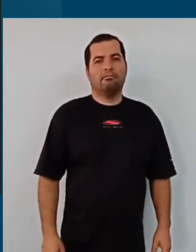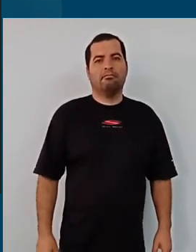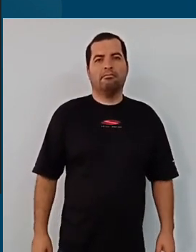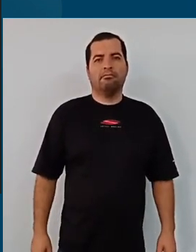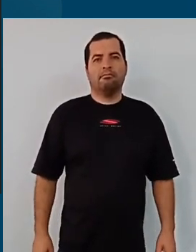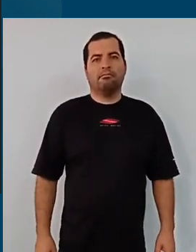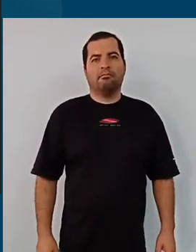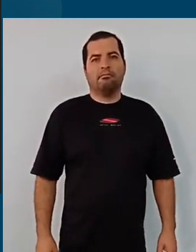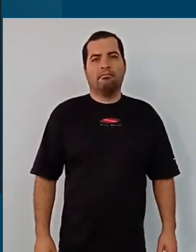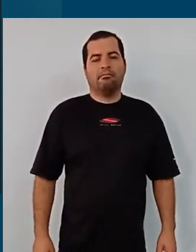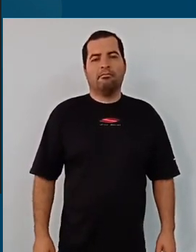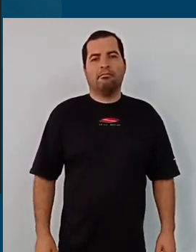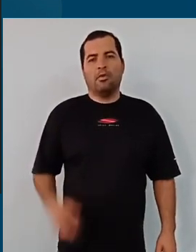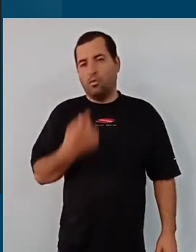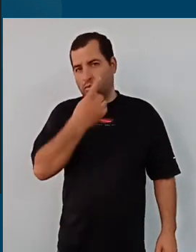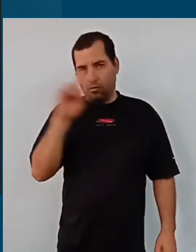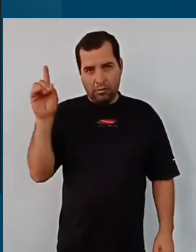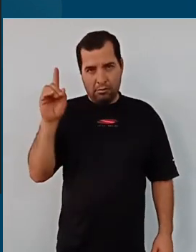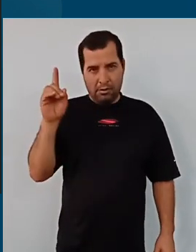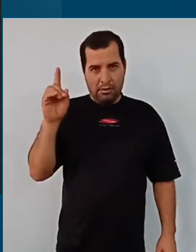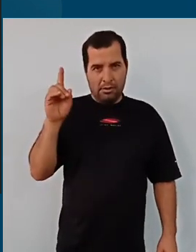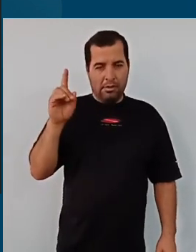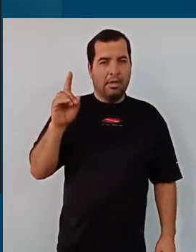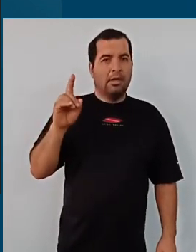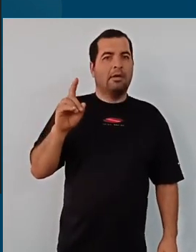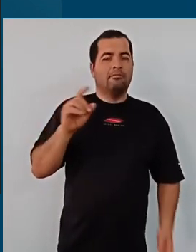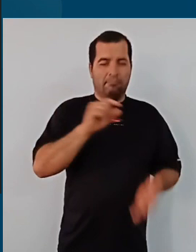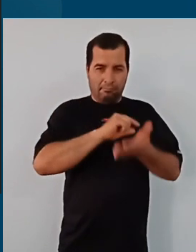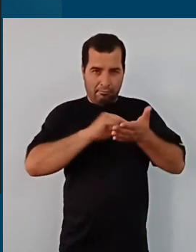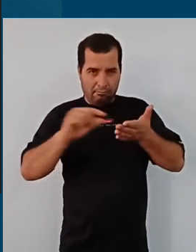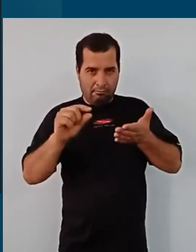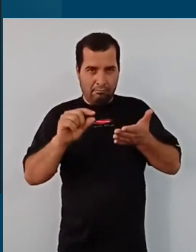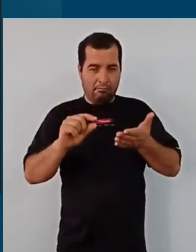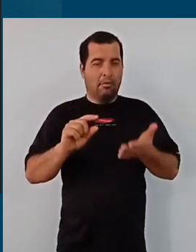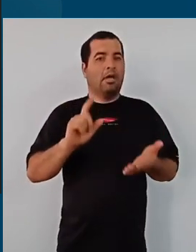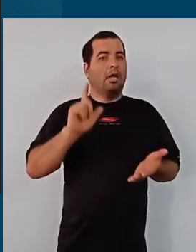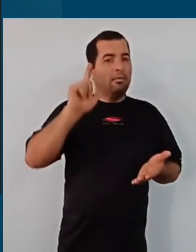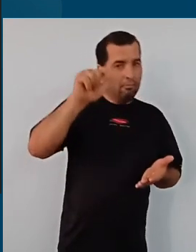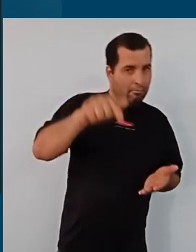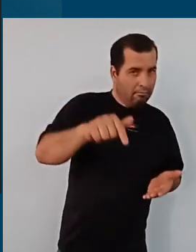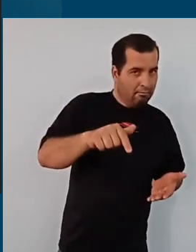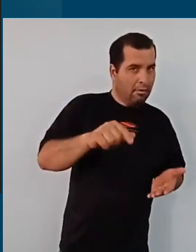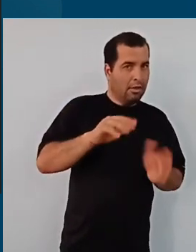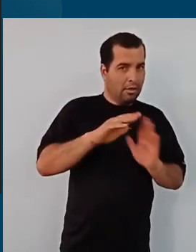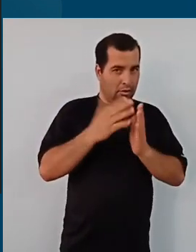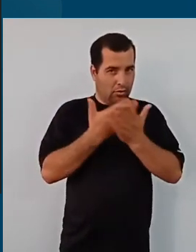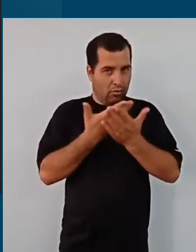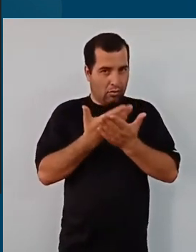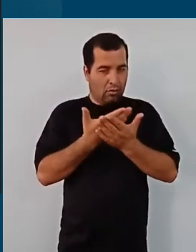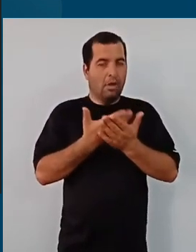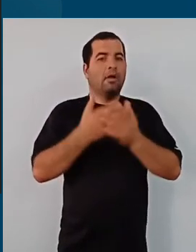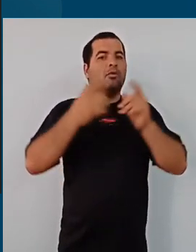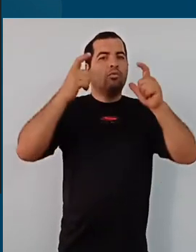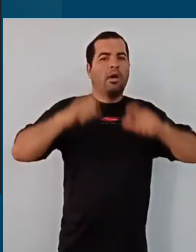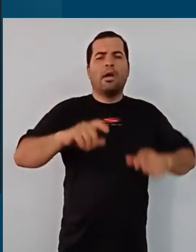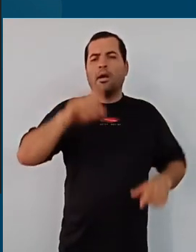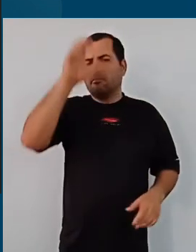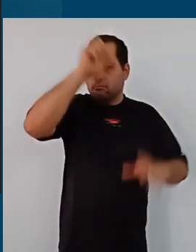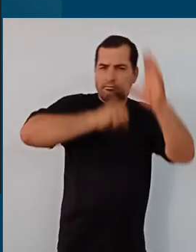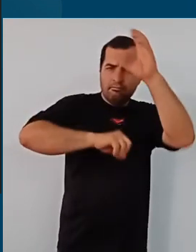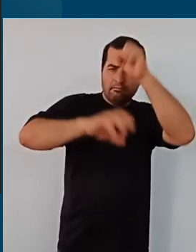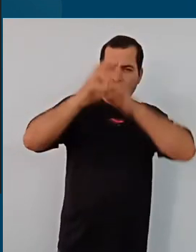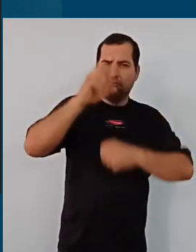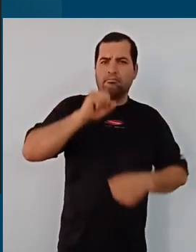Reforça ainda na última sentença, que, além disso, a escola, como espaço de aprendizagem e de